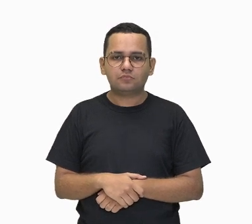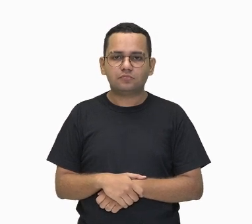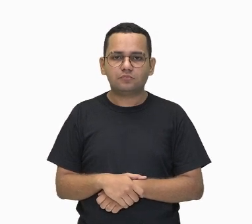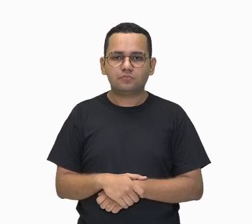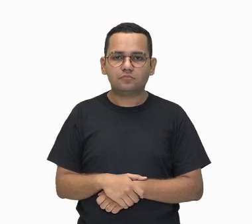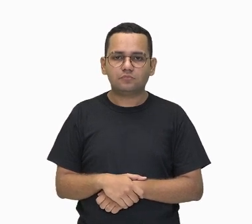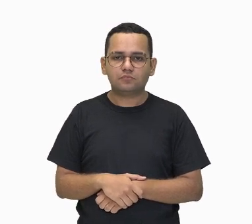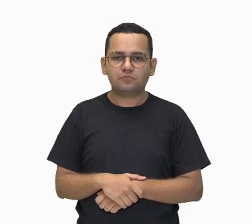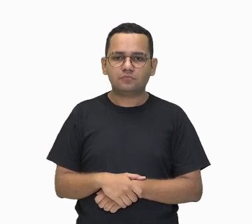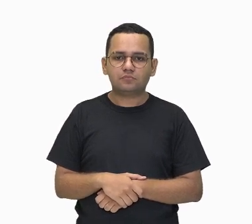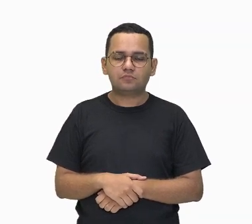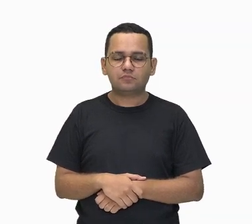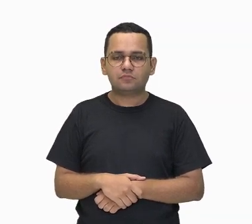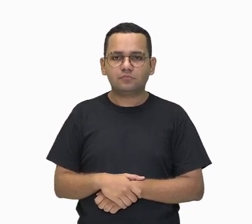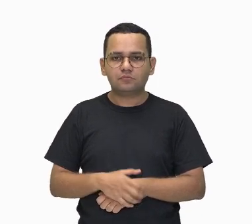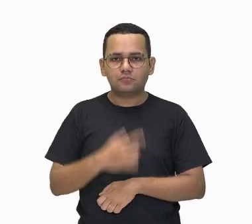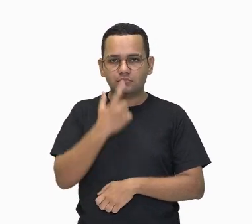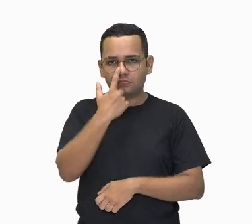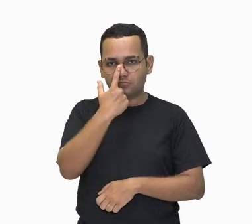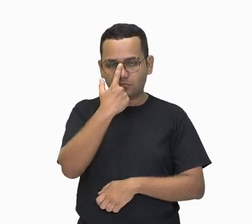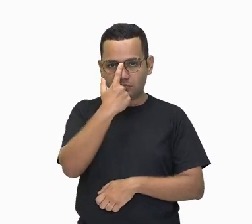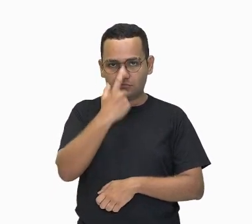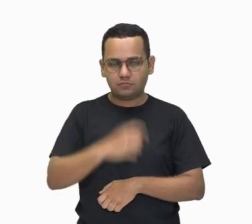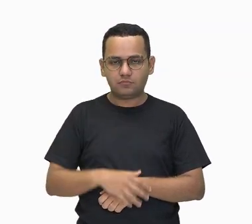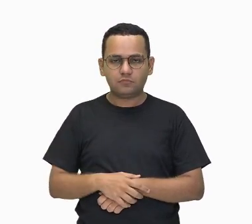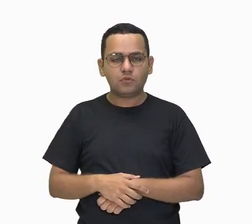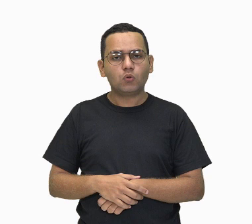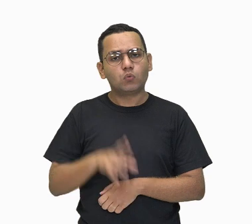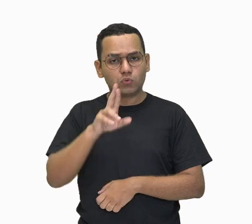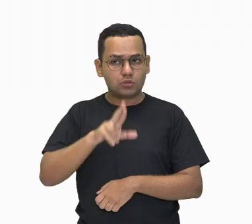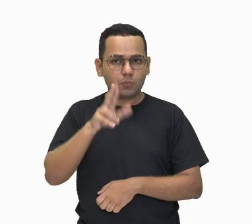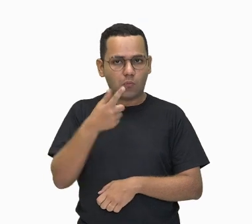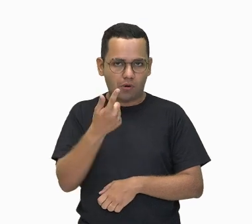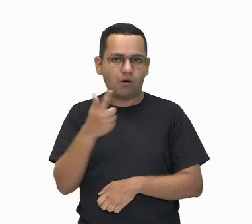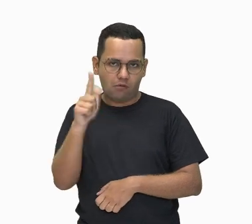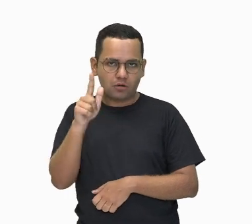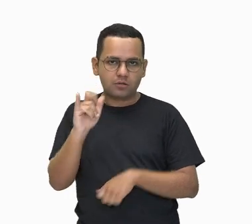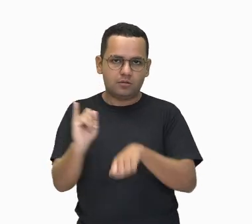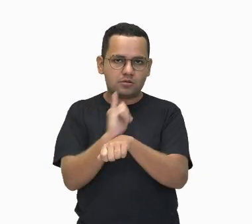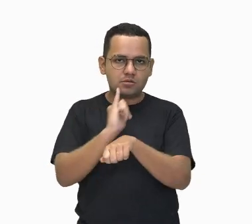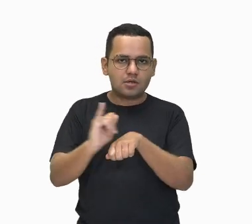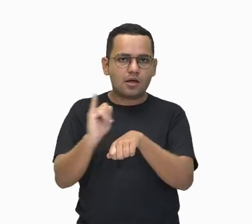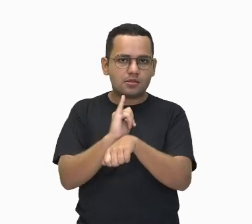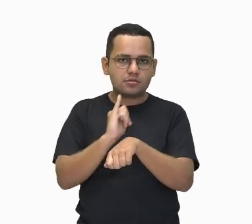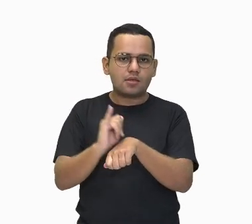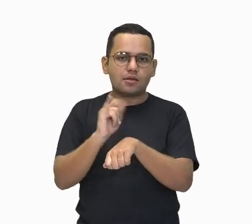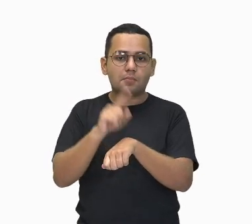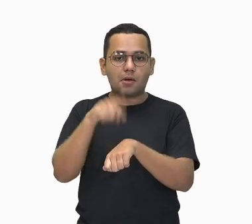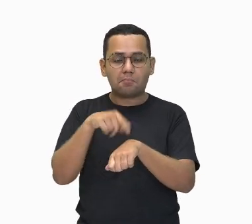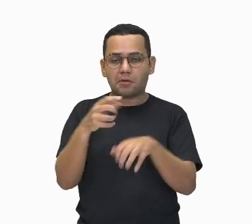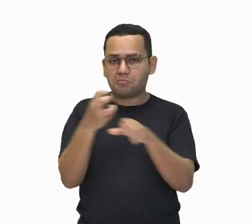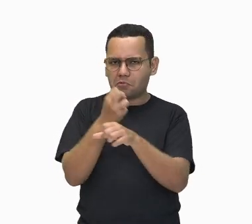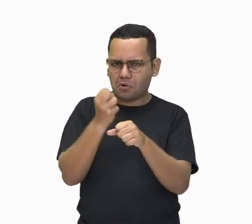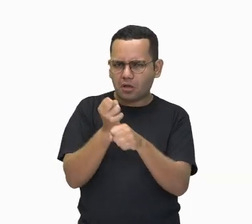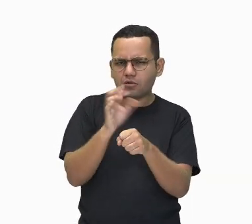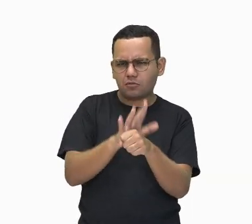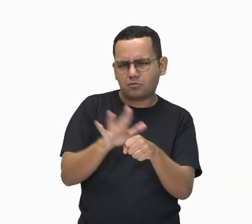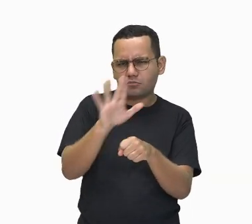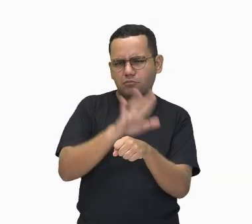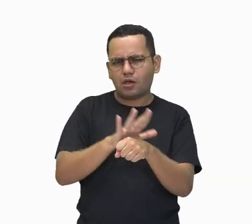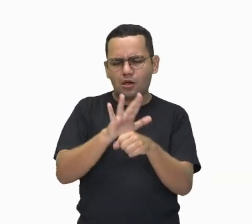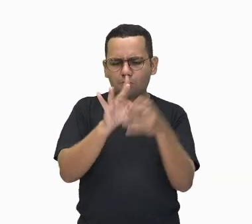mudou, né? Mudou o formato da nossa equação, partimos aí da equação geral, chegamos na equação